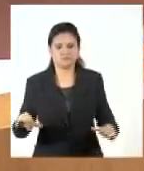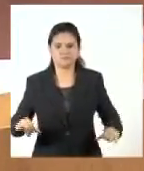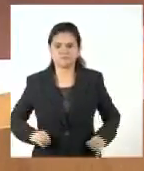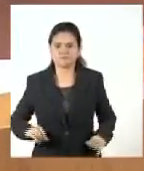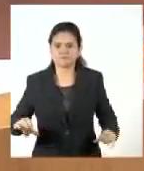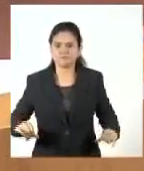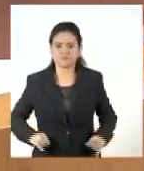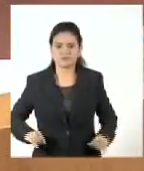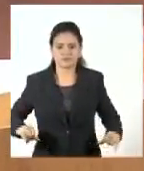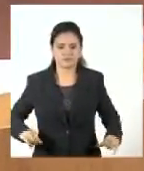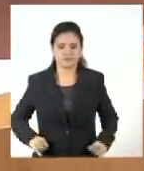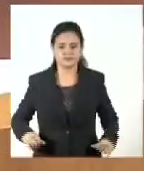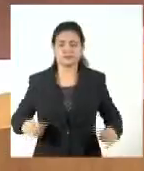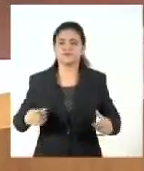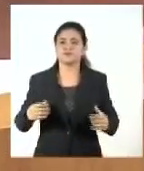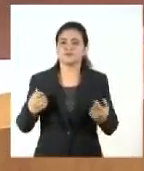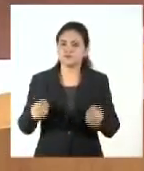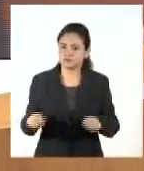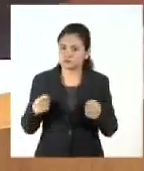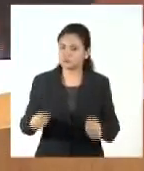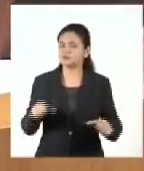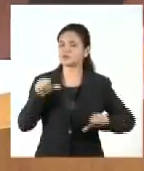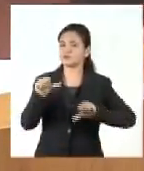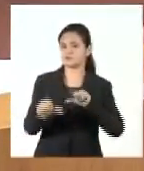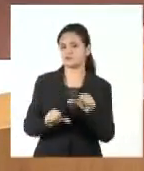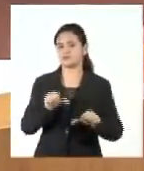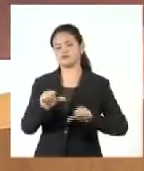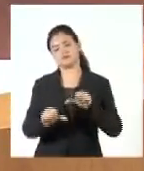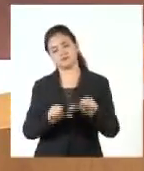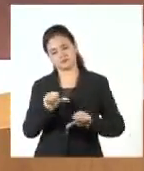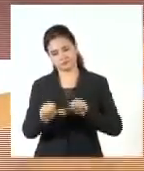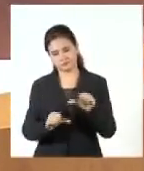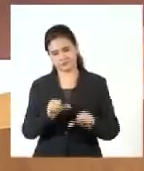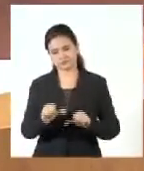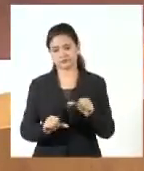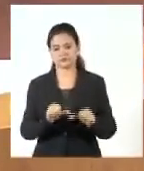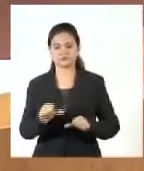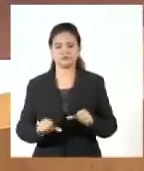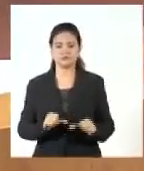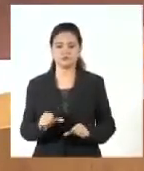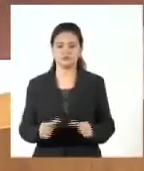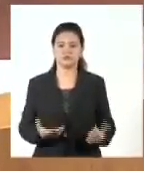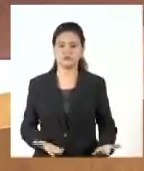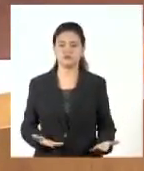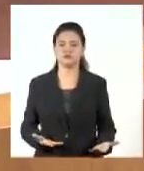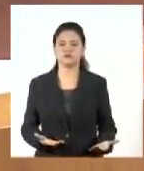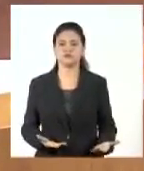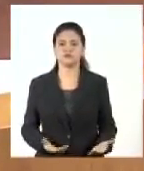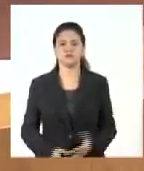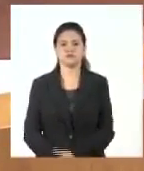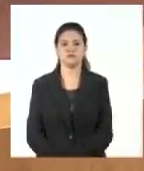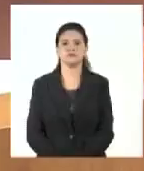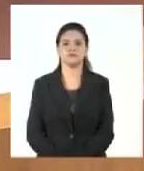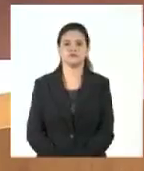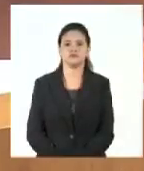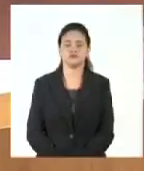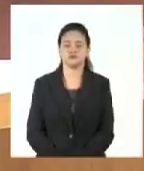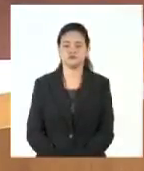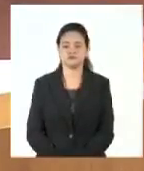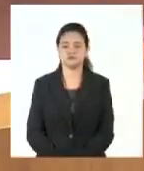as mesmas providências que ele toma com fatos do cotidiano, deputado